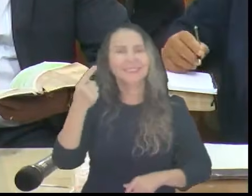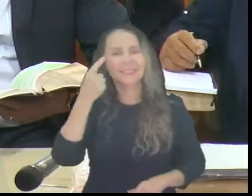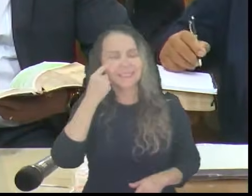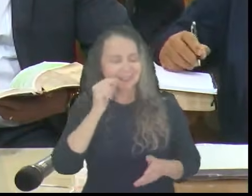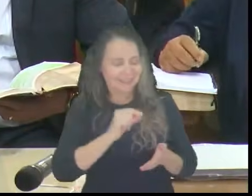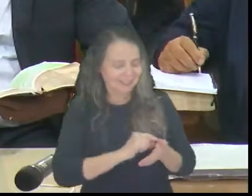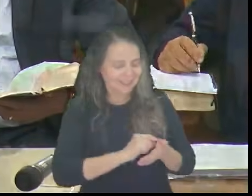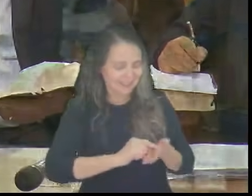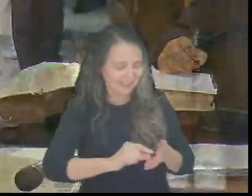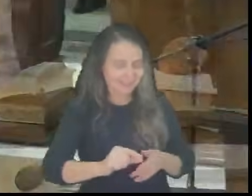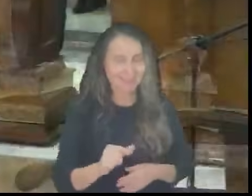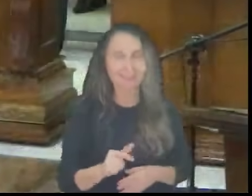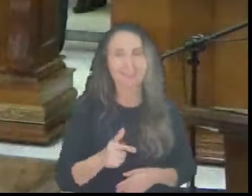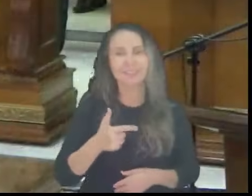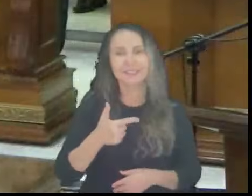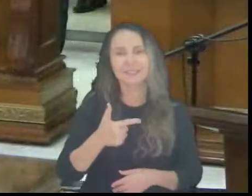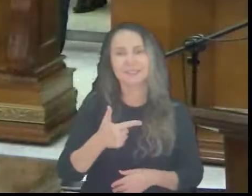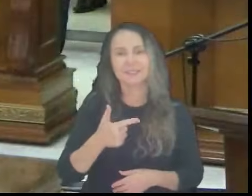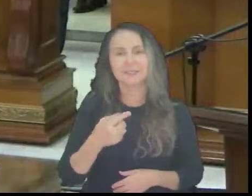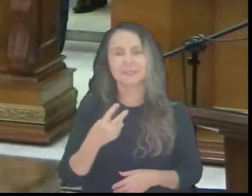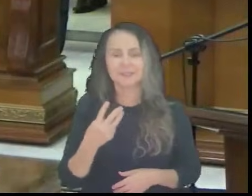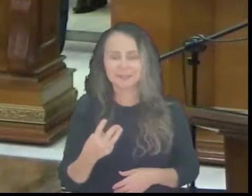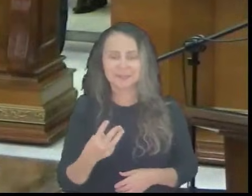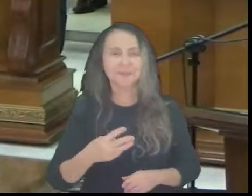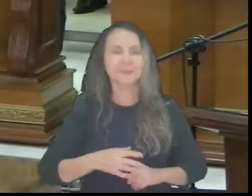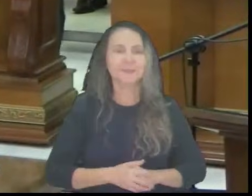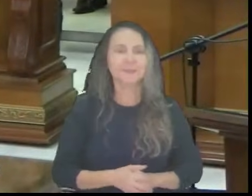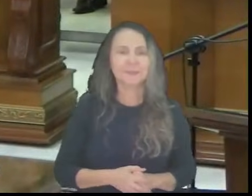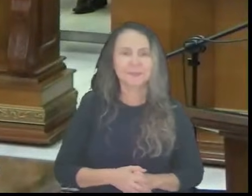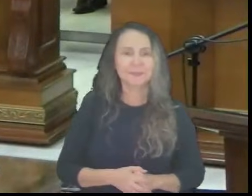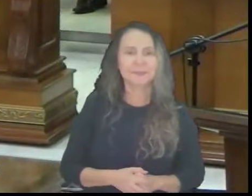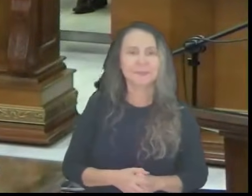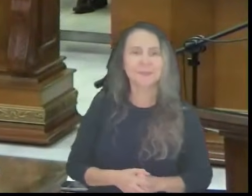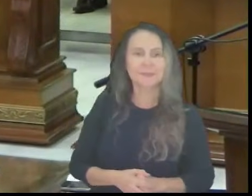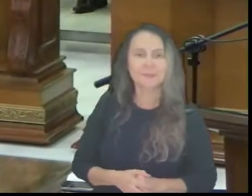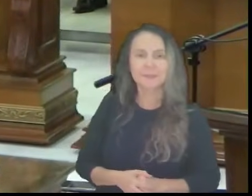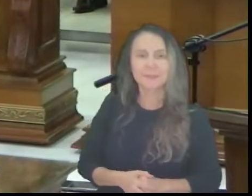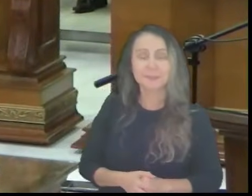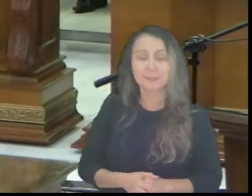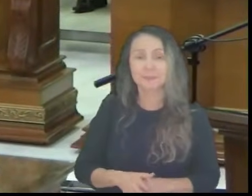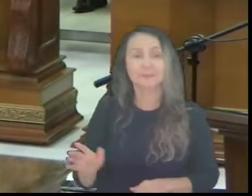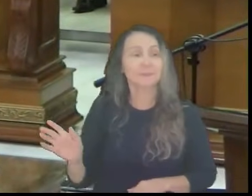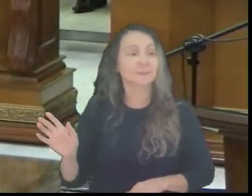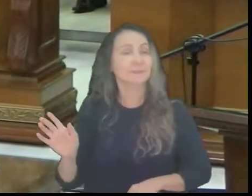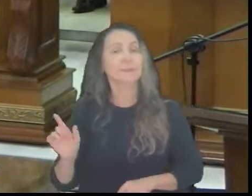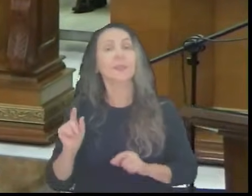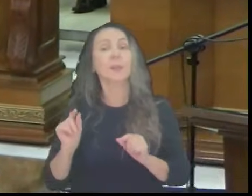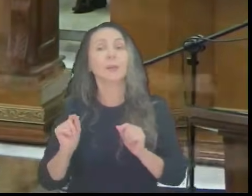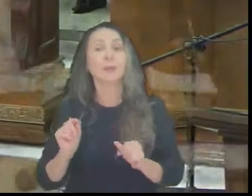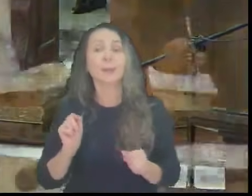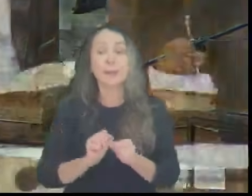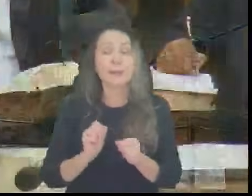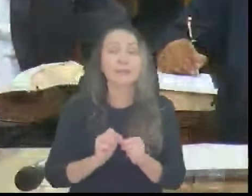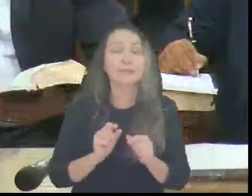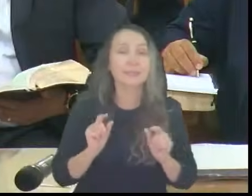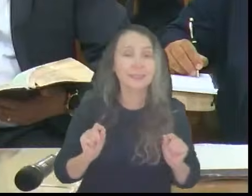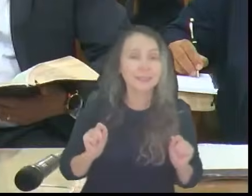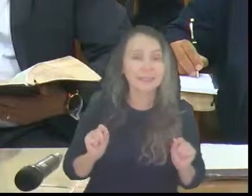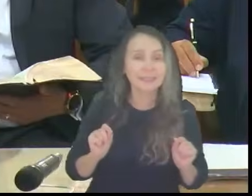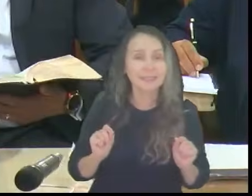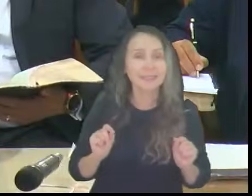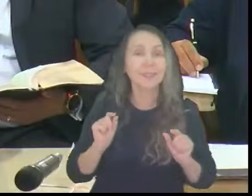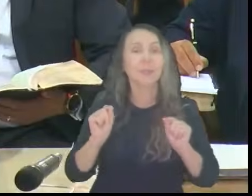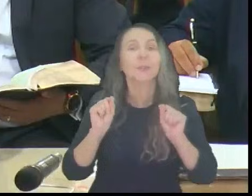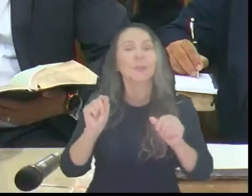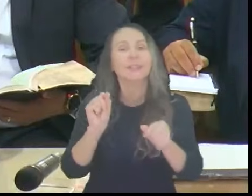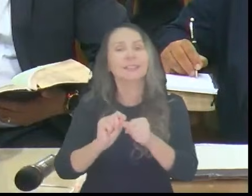23. E soltos eles... Pronto. Foi o que eles fizeram? Foi o que eles